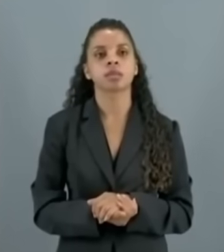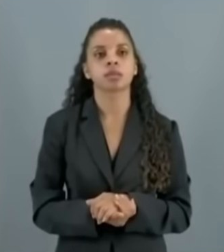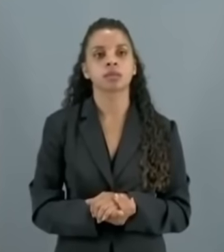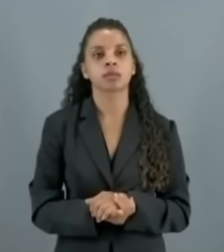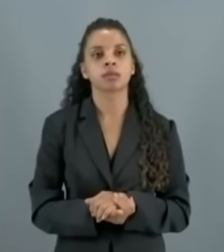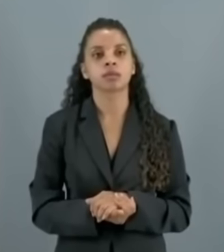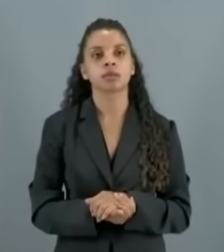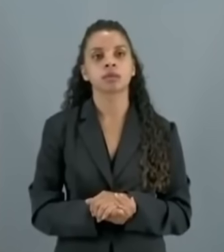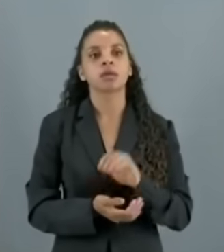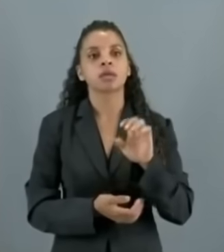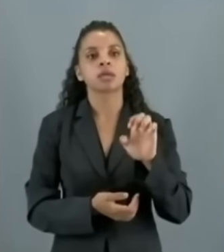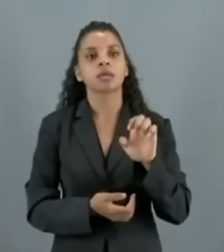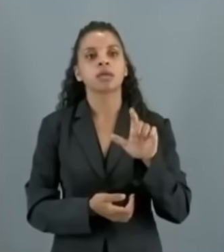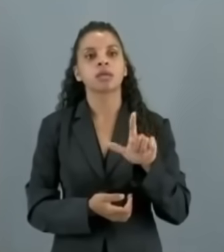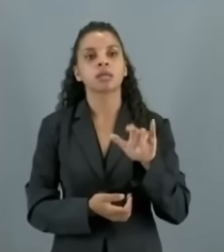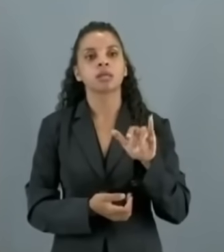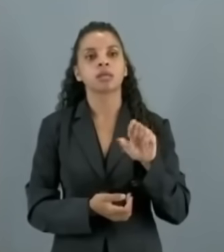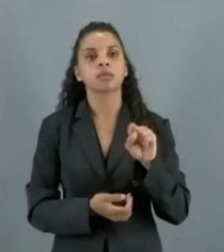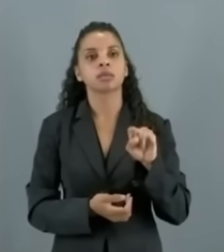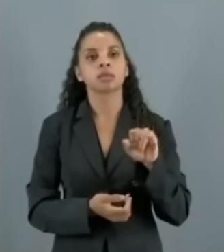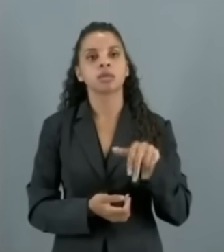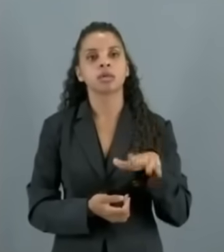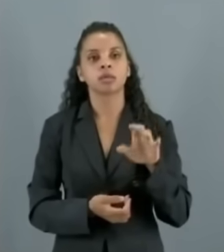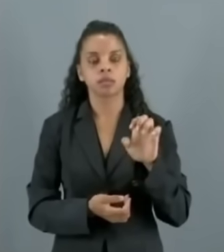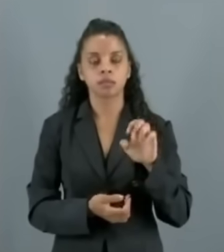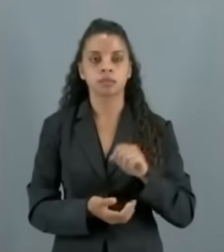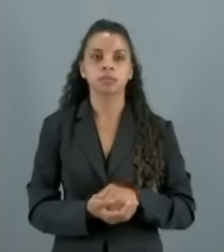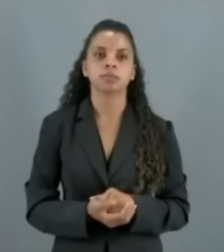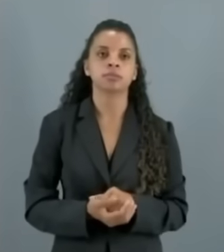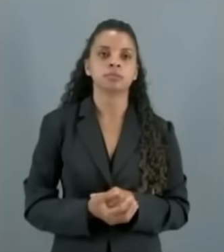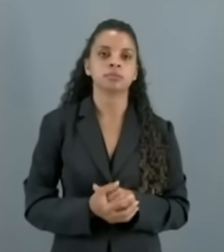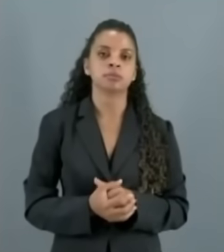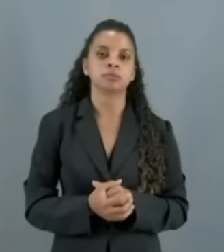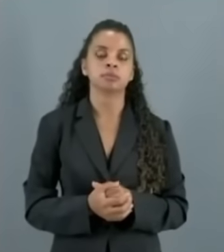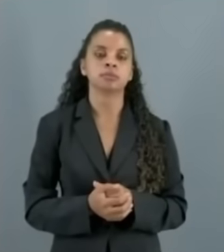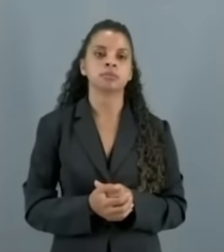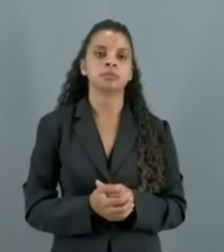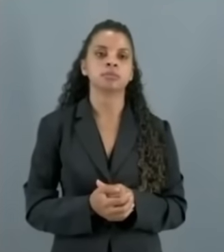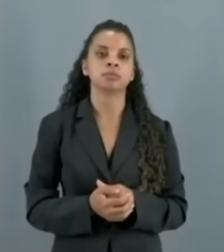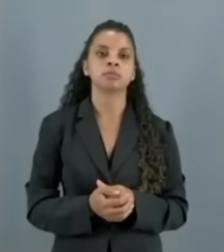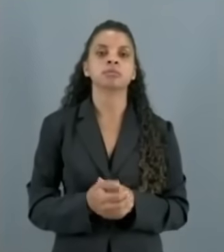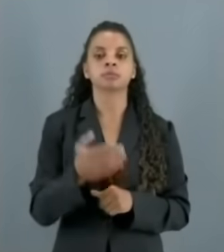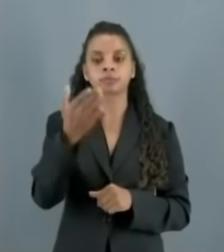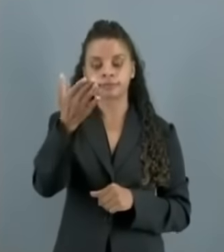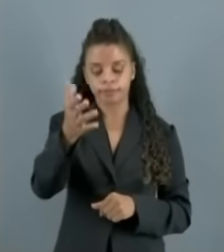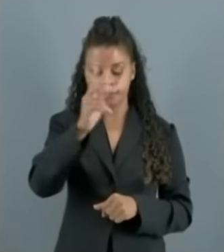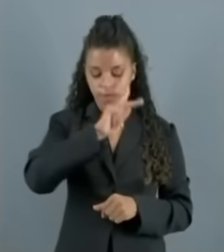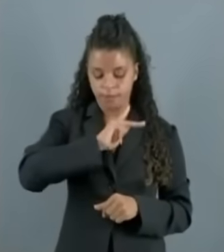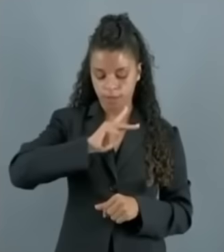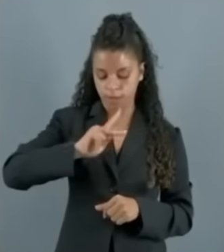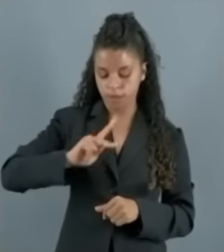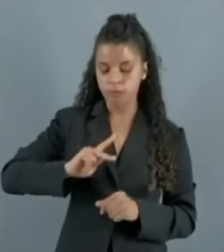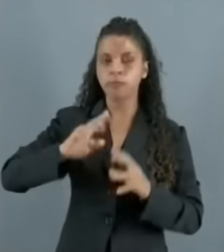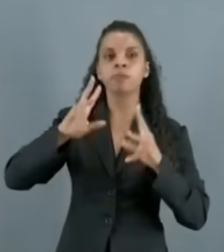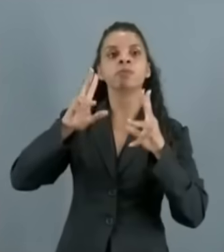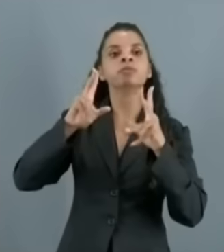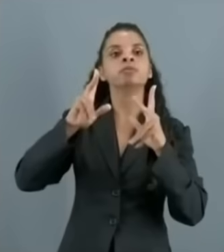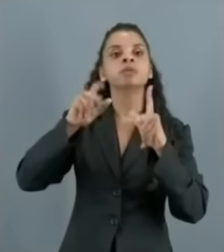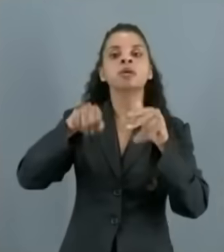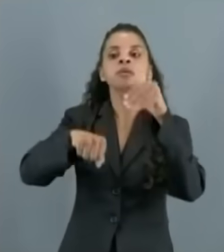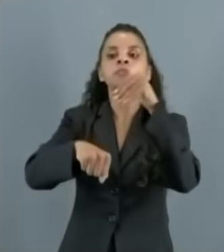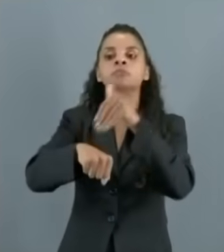não. Senadora Elisiane Gama. Senhor presidente, de todas as convocações que já chegaram a